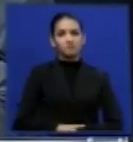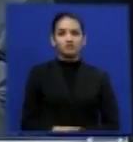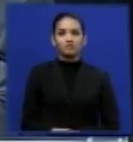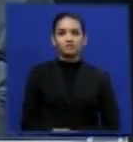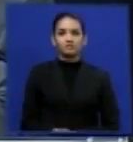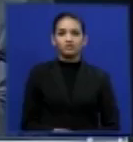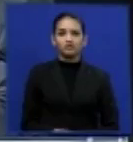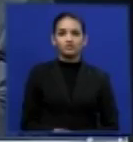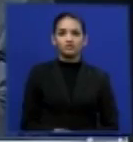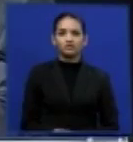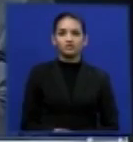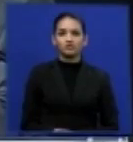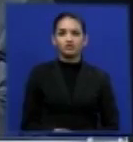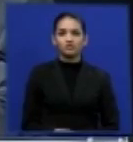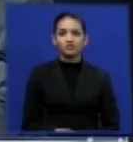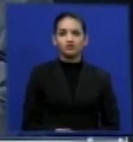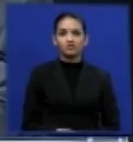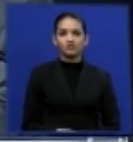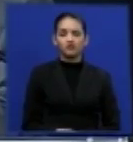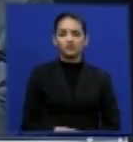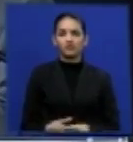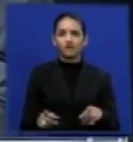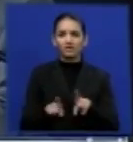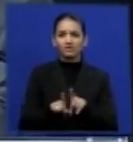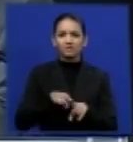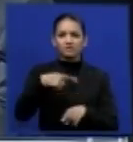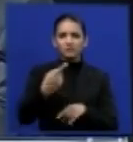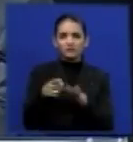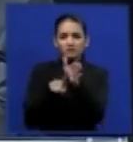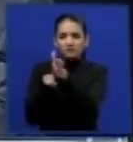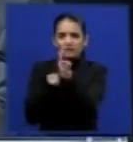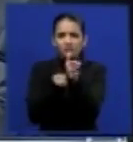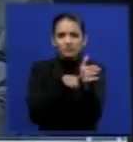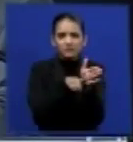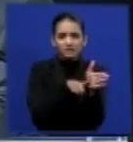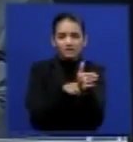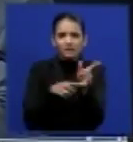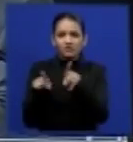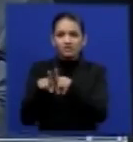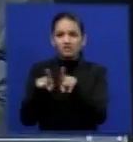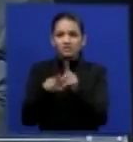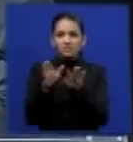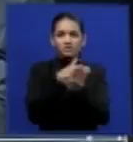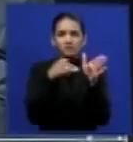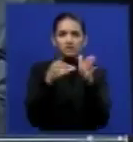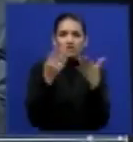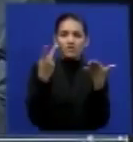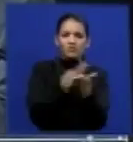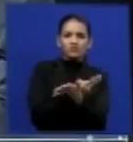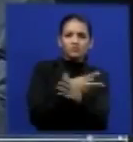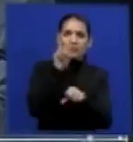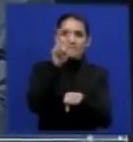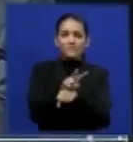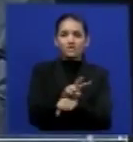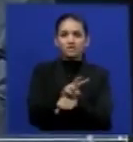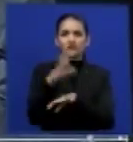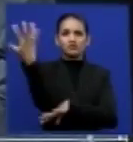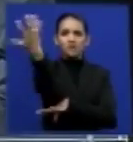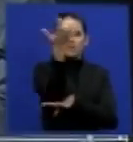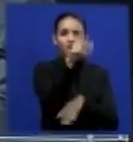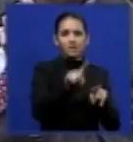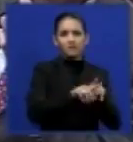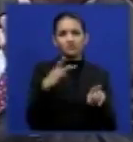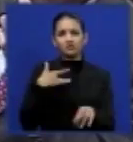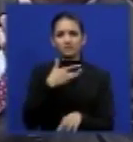ambiente mais ao examinar a contribuição da medida questionada para a proteção do meio ambiente e da saúde